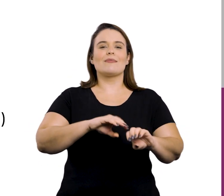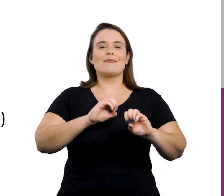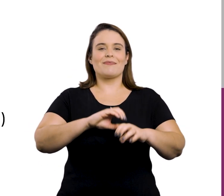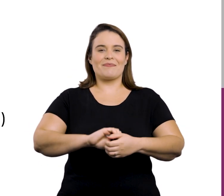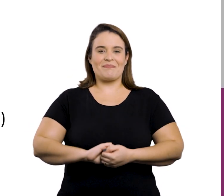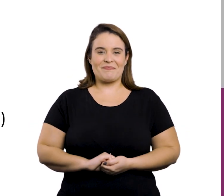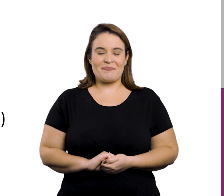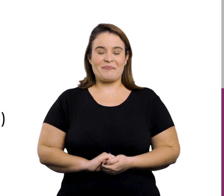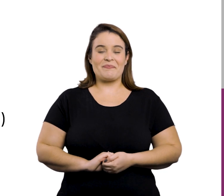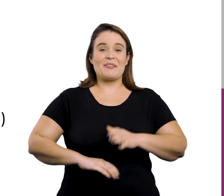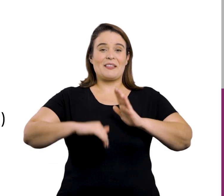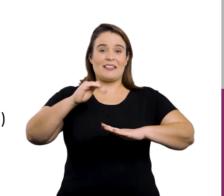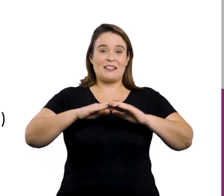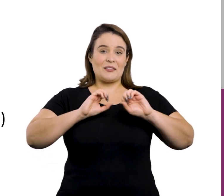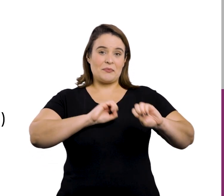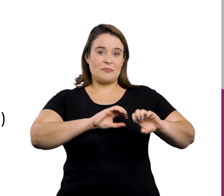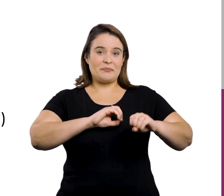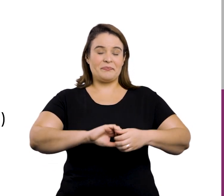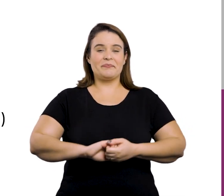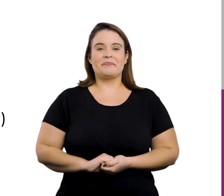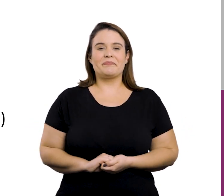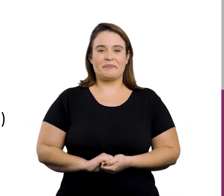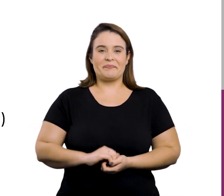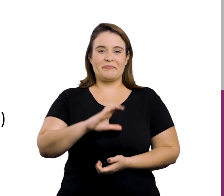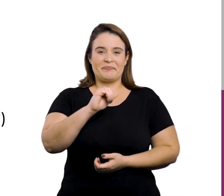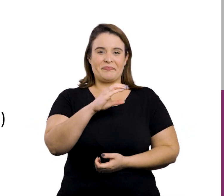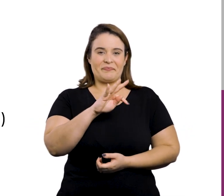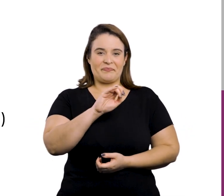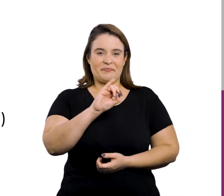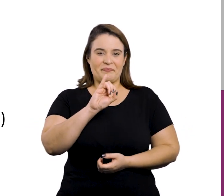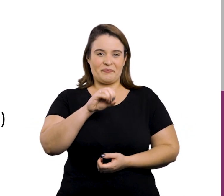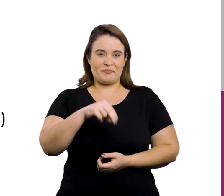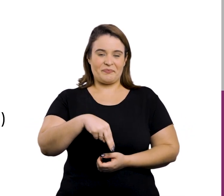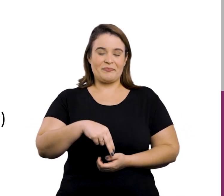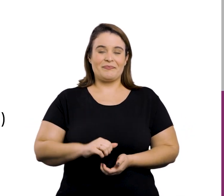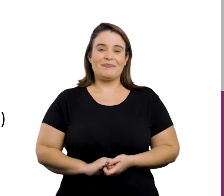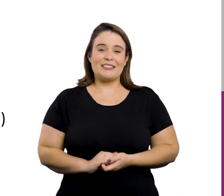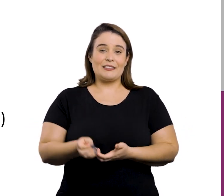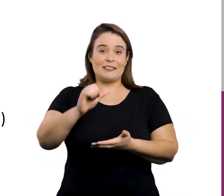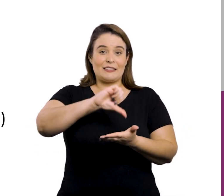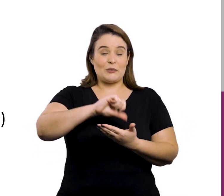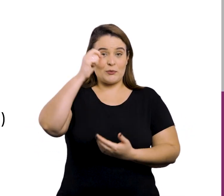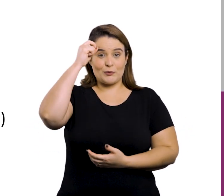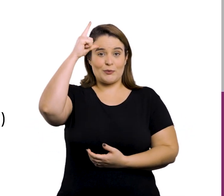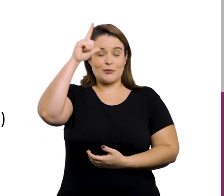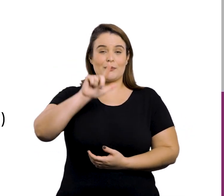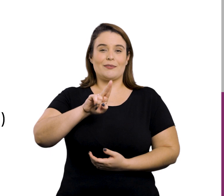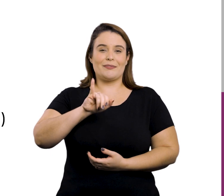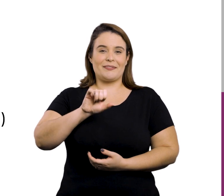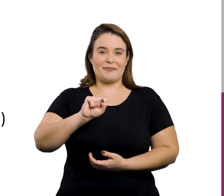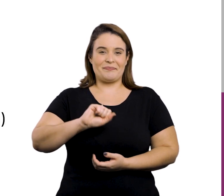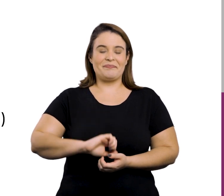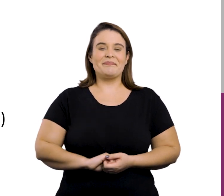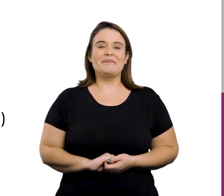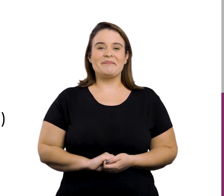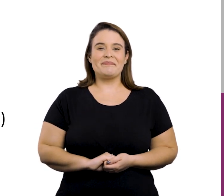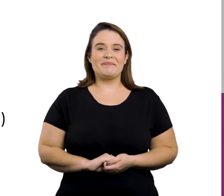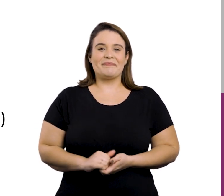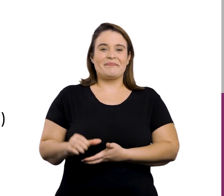pelo Direito à Educação. Ação Educativa. ActionAid. Centro de Cultura Luiz